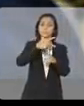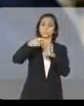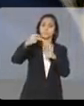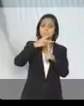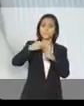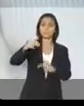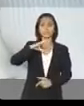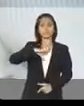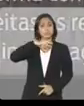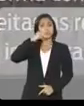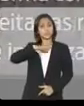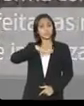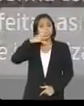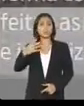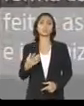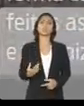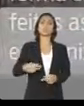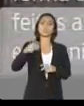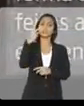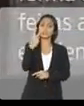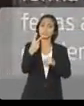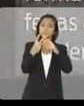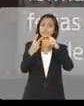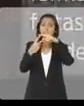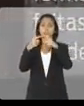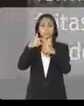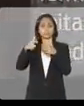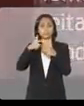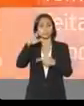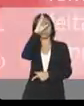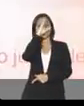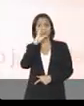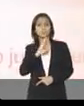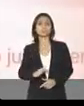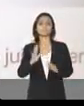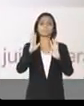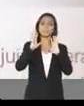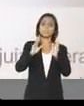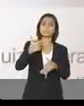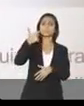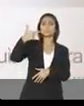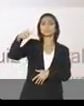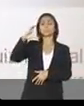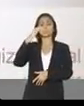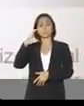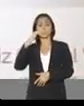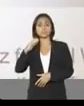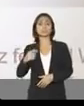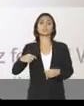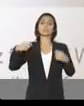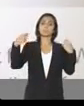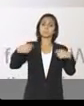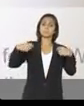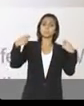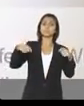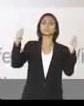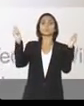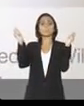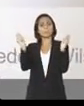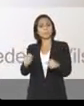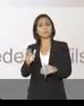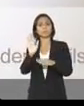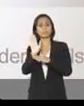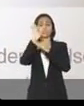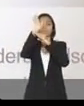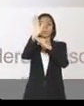venceu com coragem 2 grandes crises que afetaram o país. Já o outro candidato, quando teve chance de enfrentar